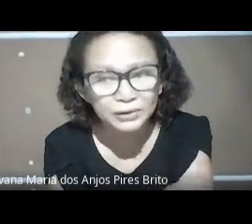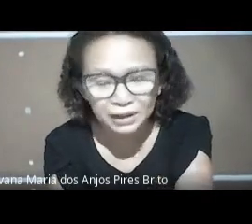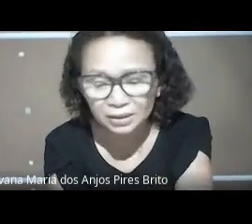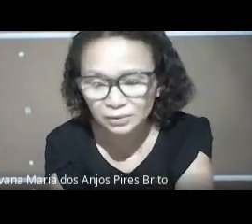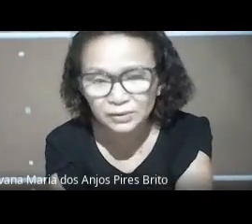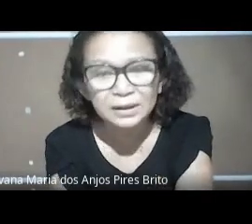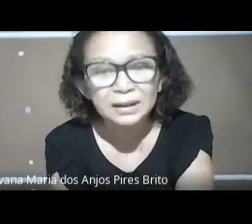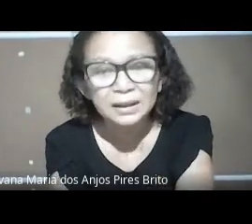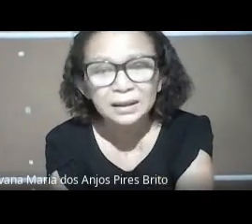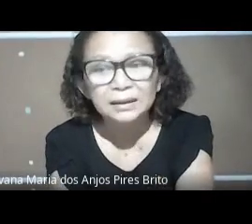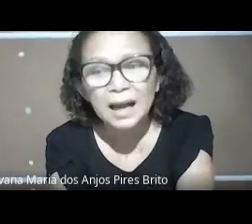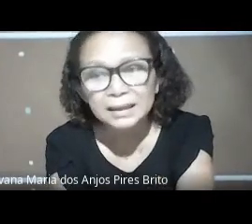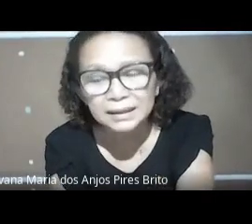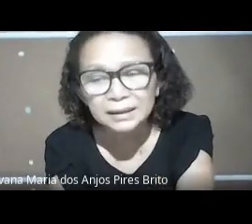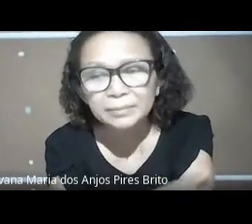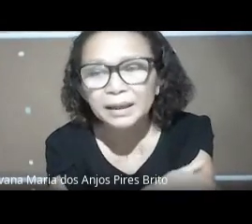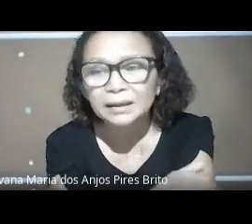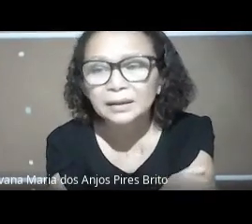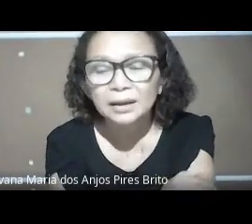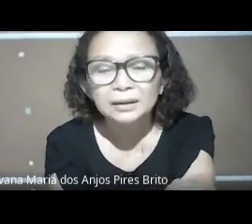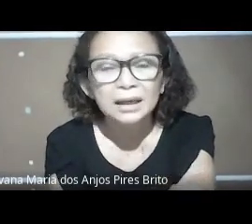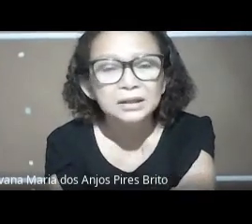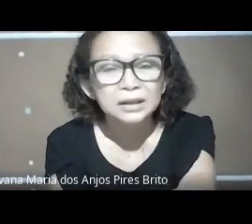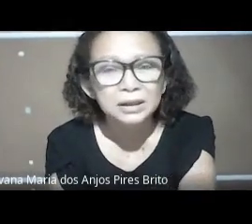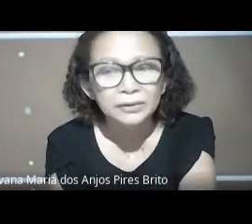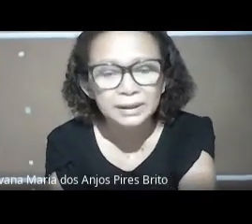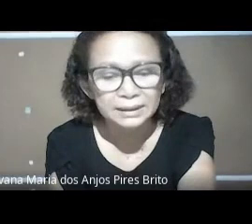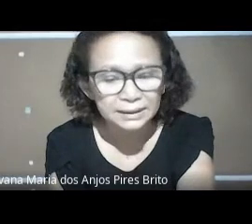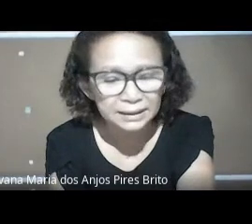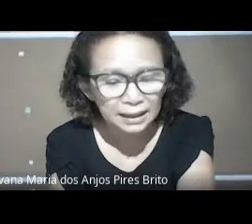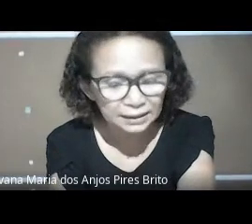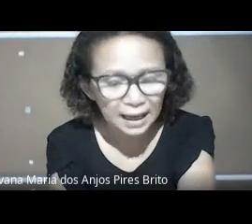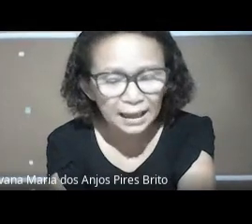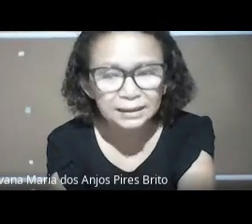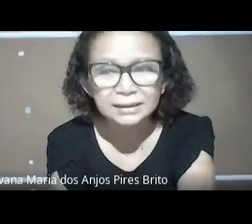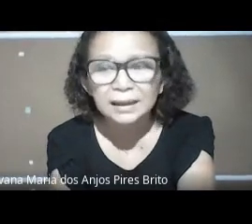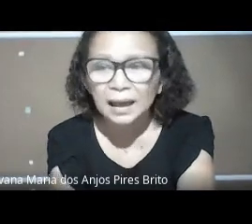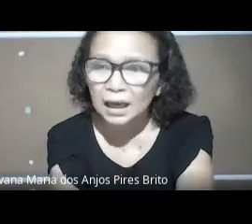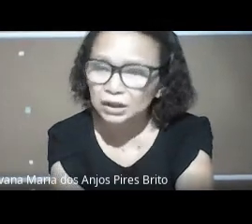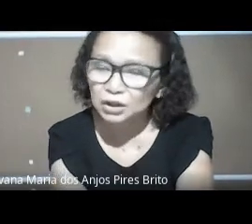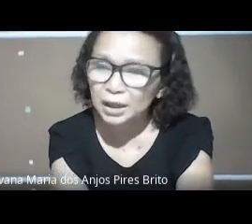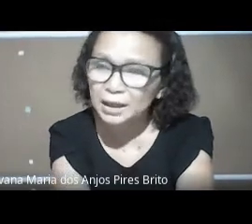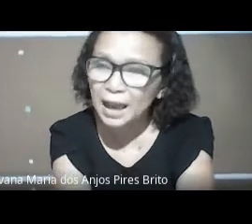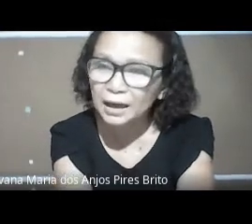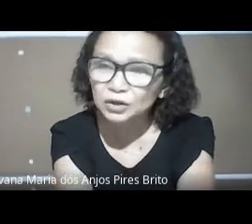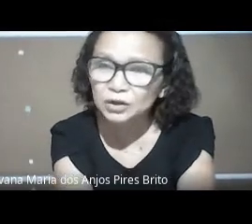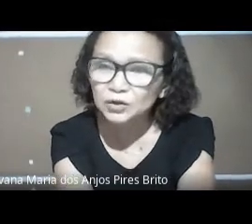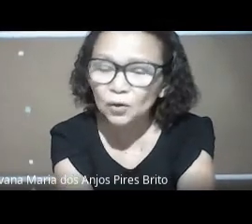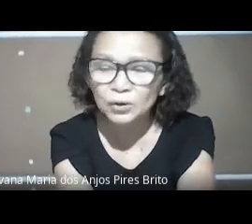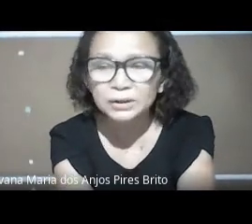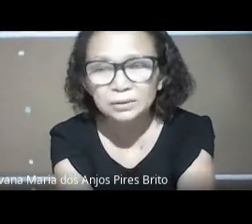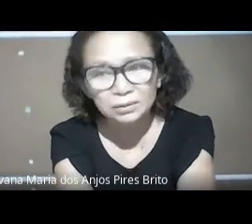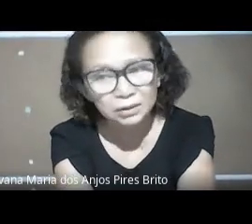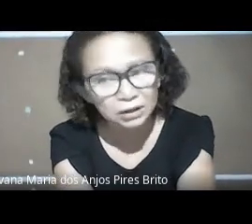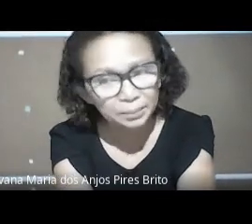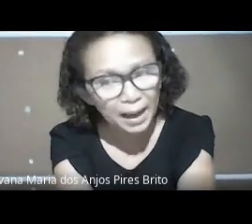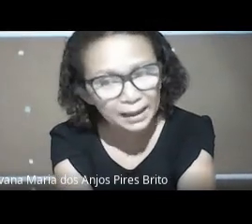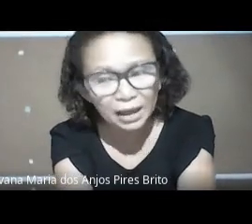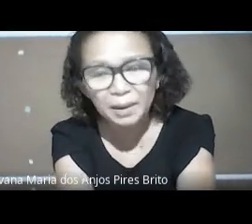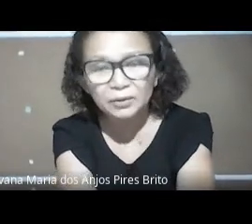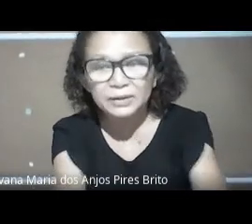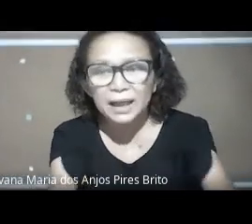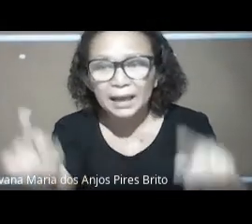não produzimos, assim também nas línguas sinalizadas, a gente tem restrições